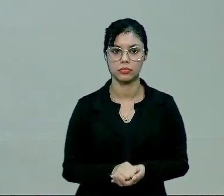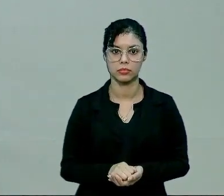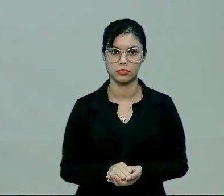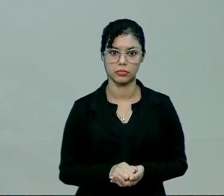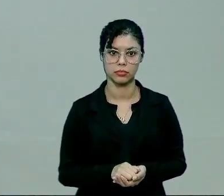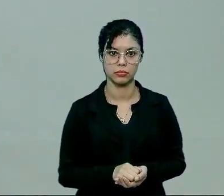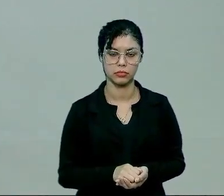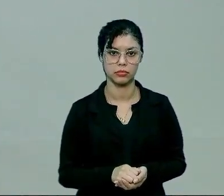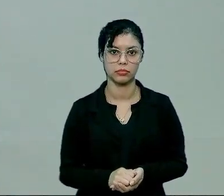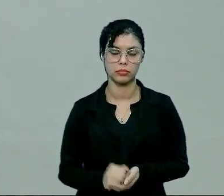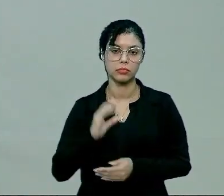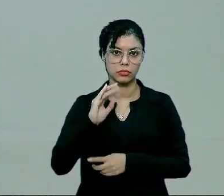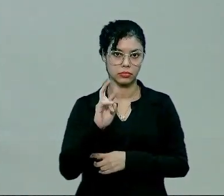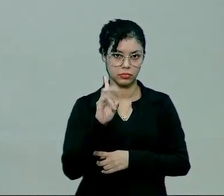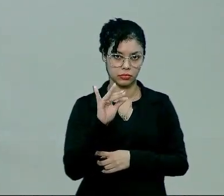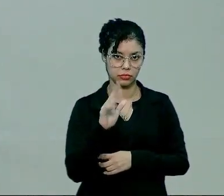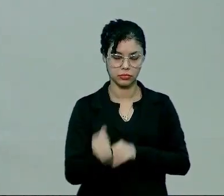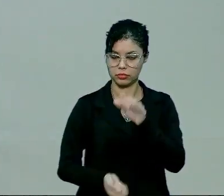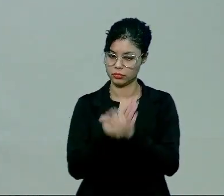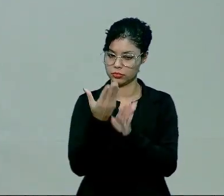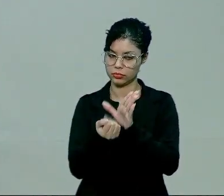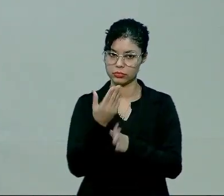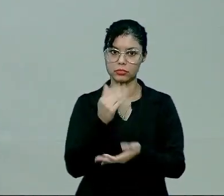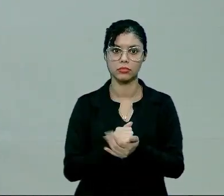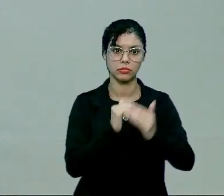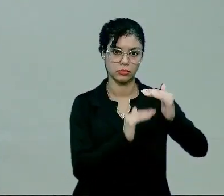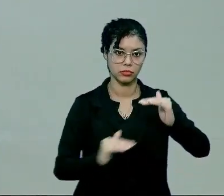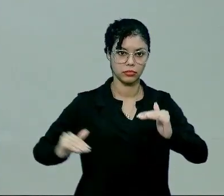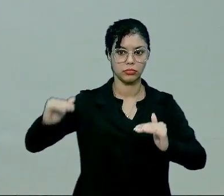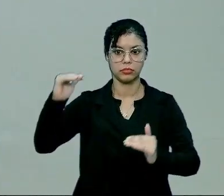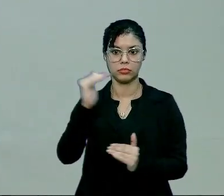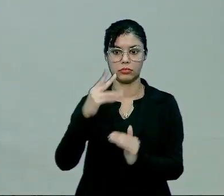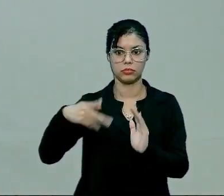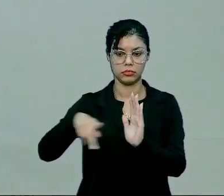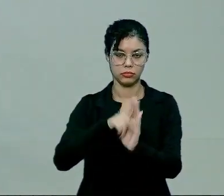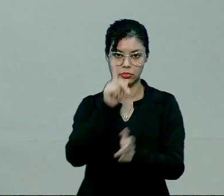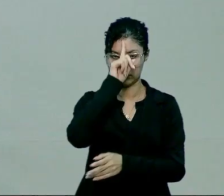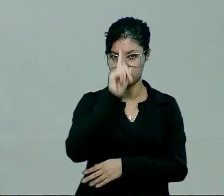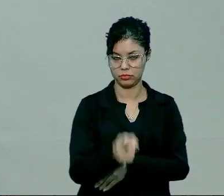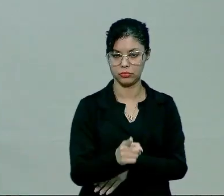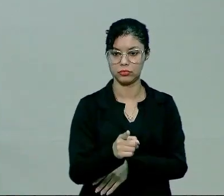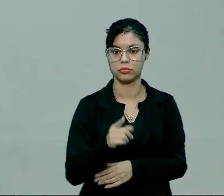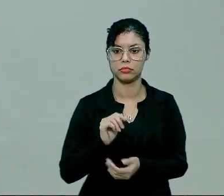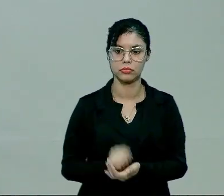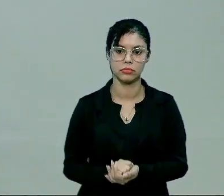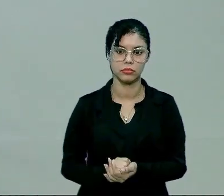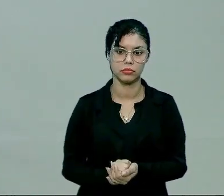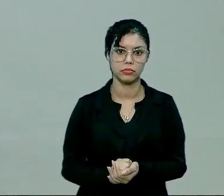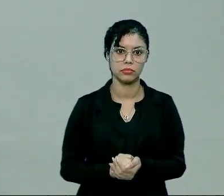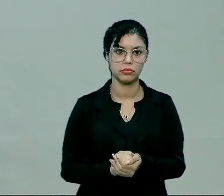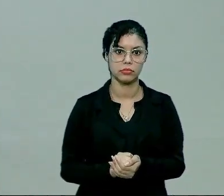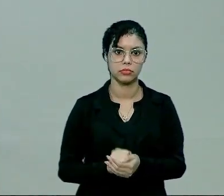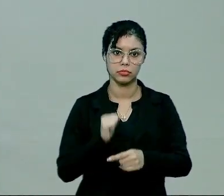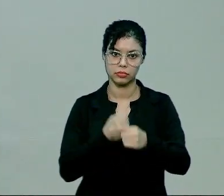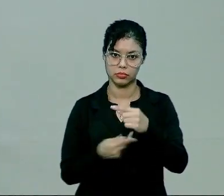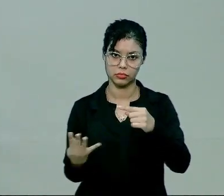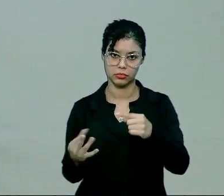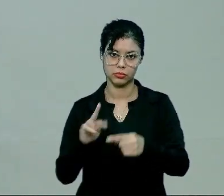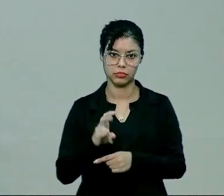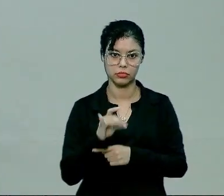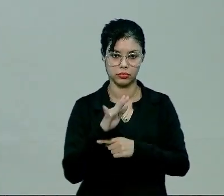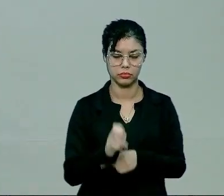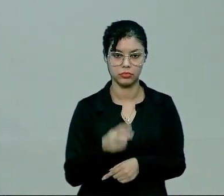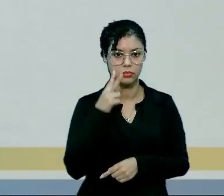seguinte maneira. É a concentração dos produtos elevada a sua determinada ordem sobre a concentração dos